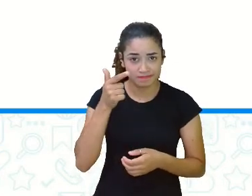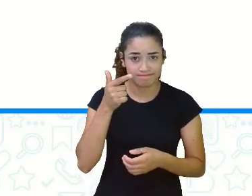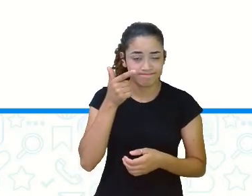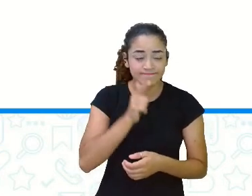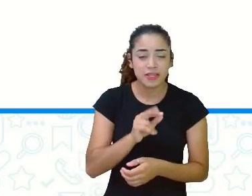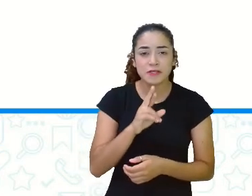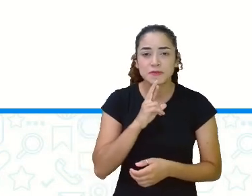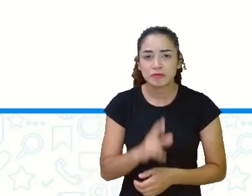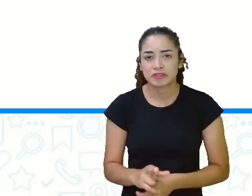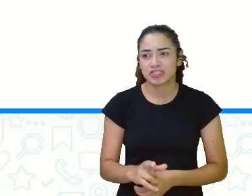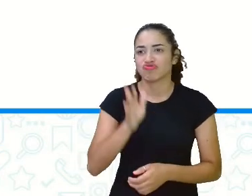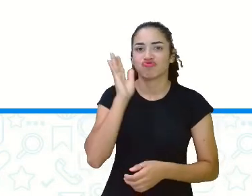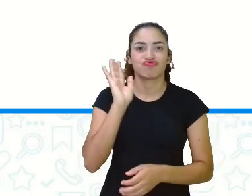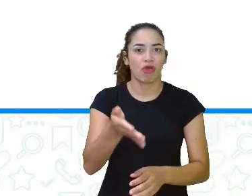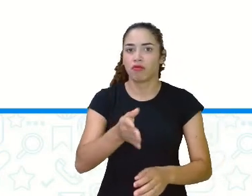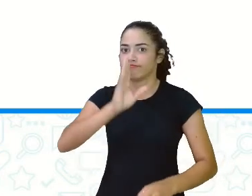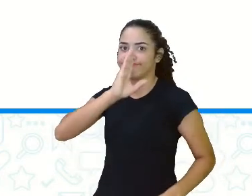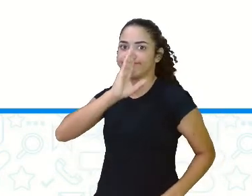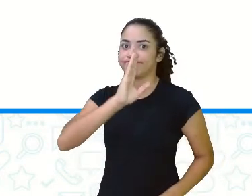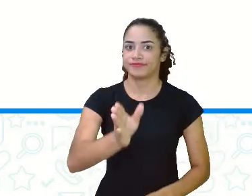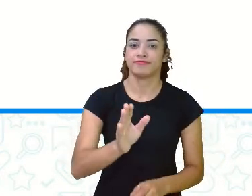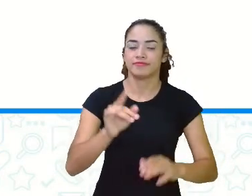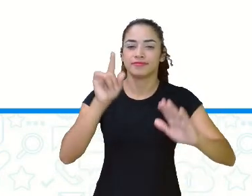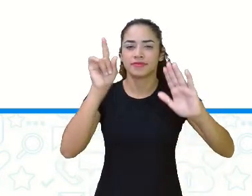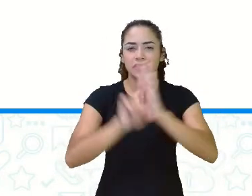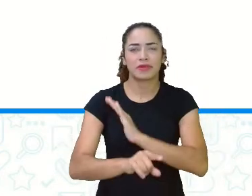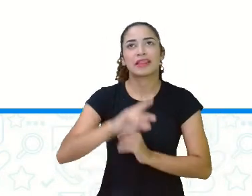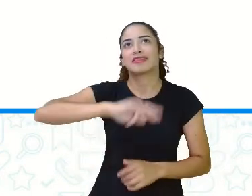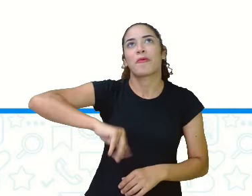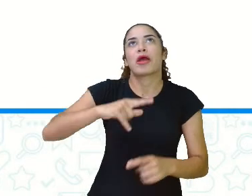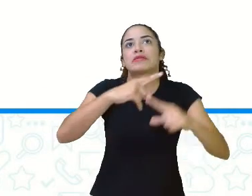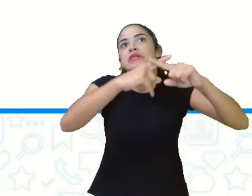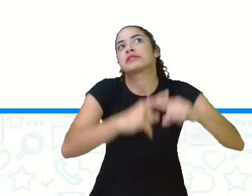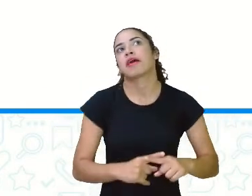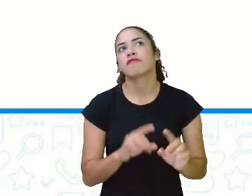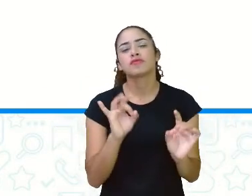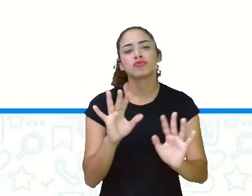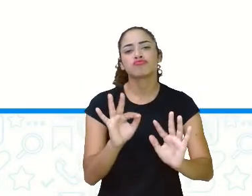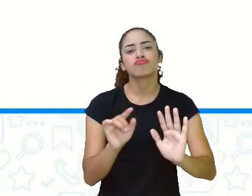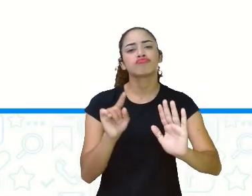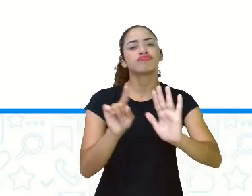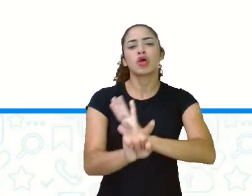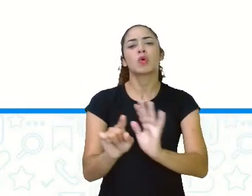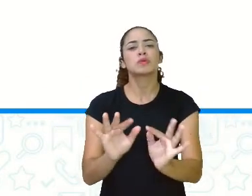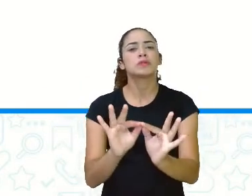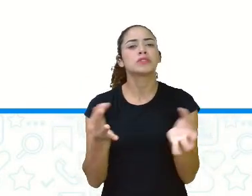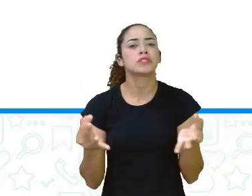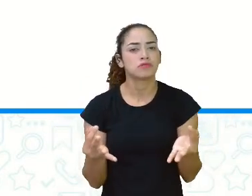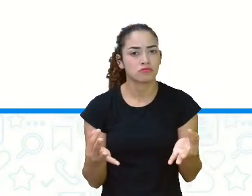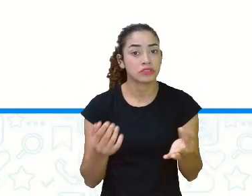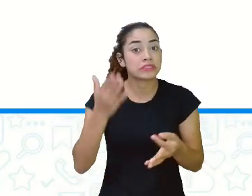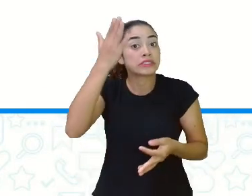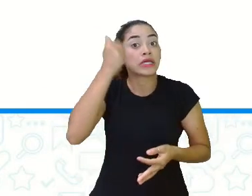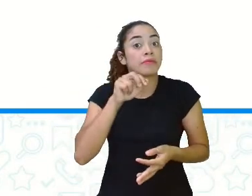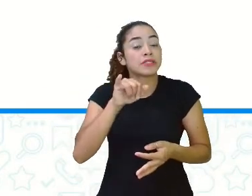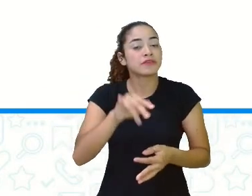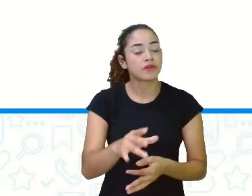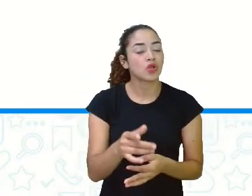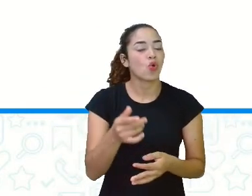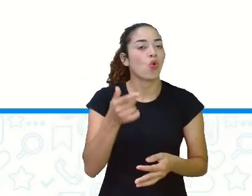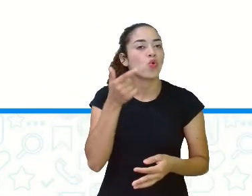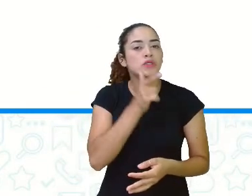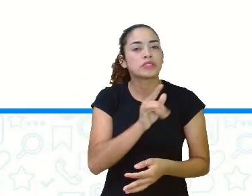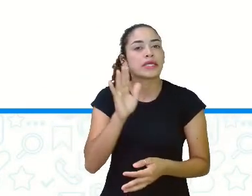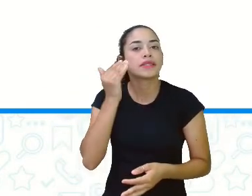cara essa perguntinha, né? Não é nem um desafio, é uma pergunta para saber se eles compreenderam lá o problema